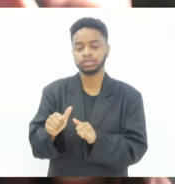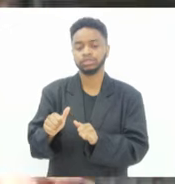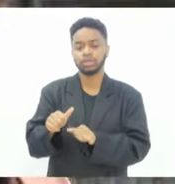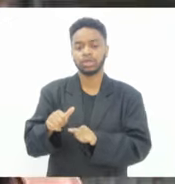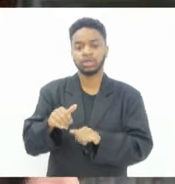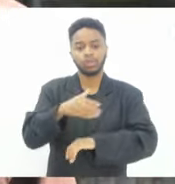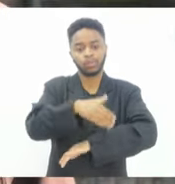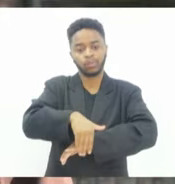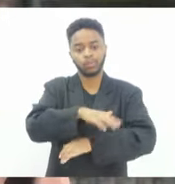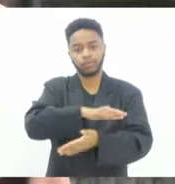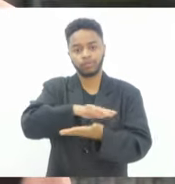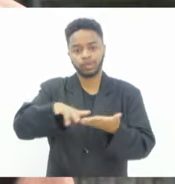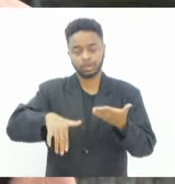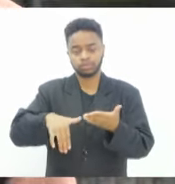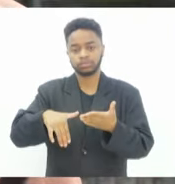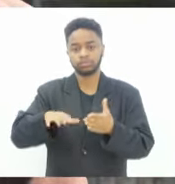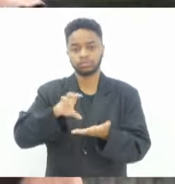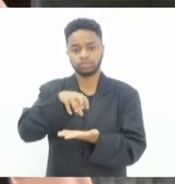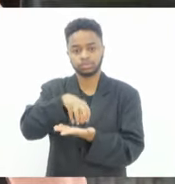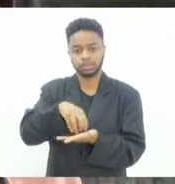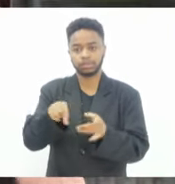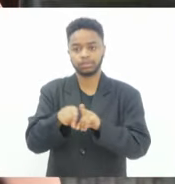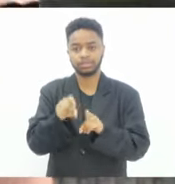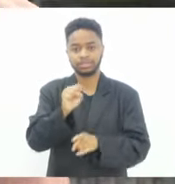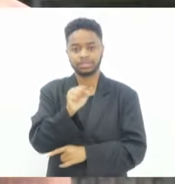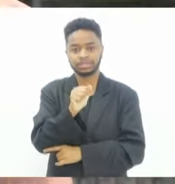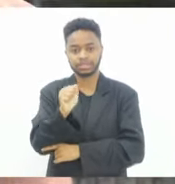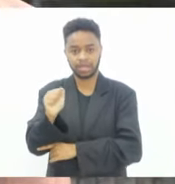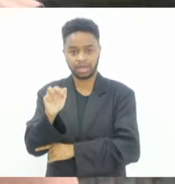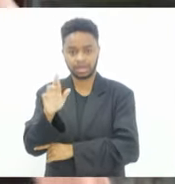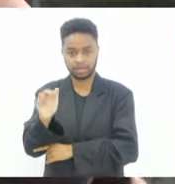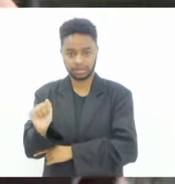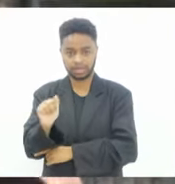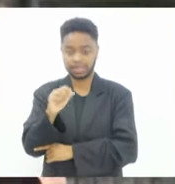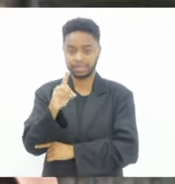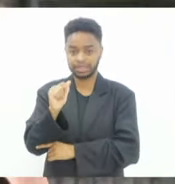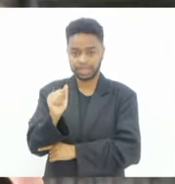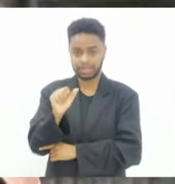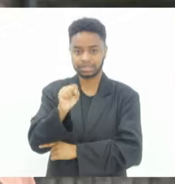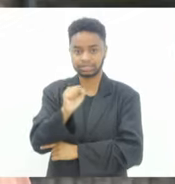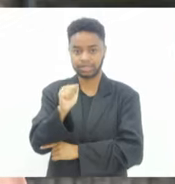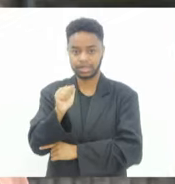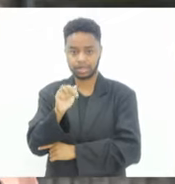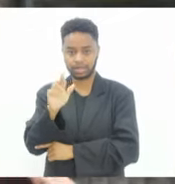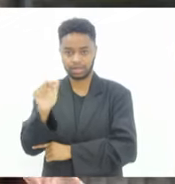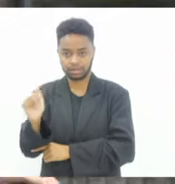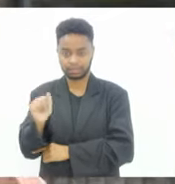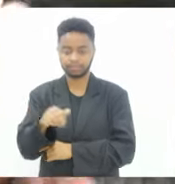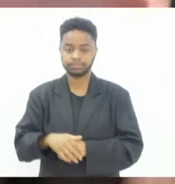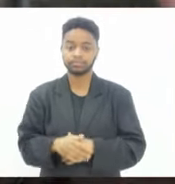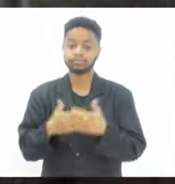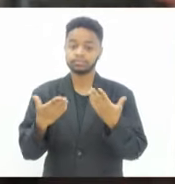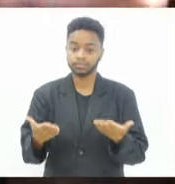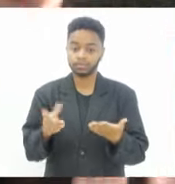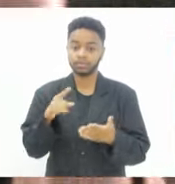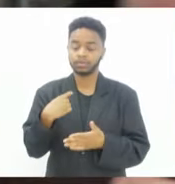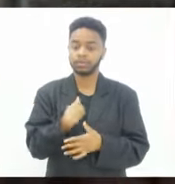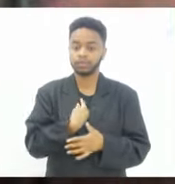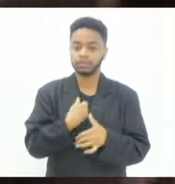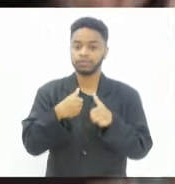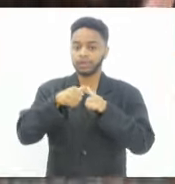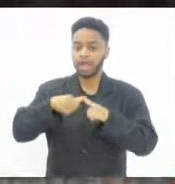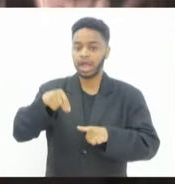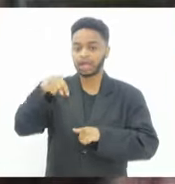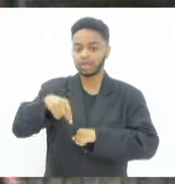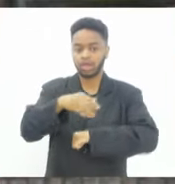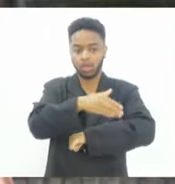cidade e da Saara. Acabei de aprender que é a Saara, que não é o Saara que se fala, né? Então estaremos aqui nas ruas do centro, Rua